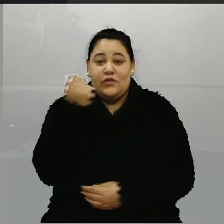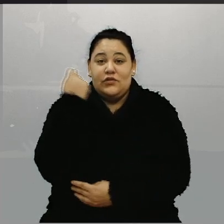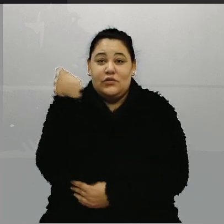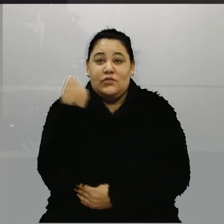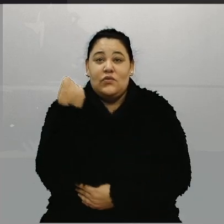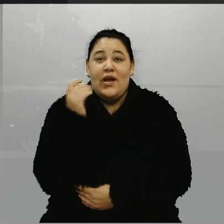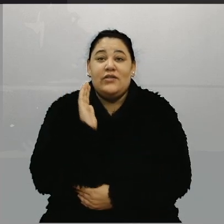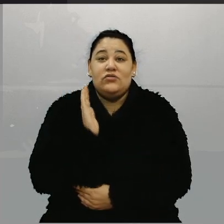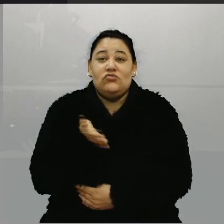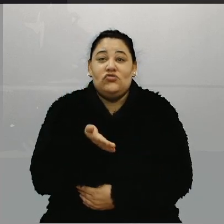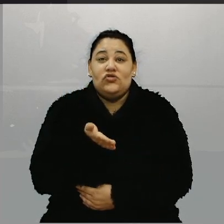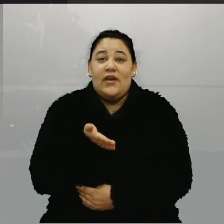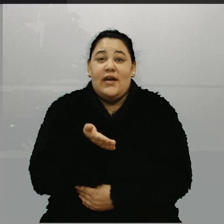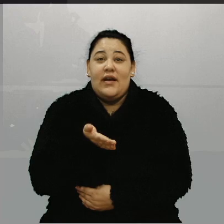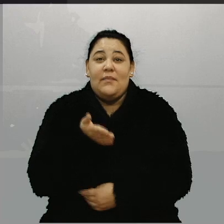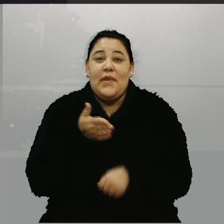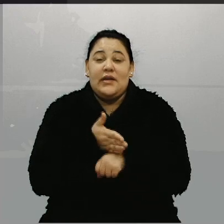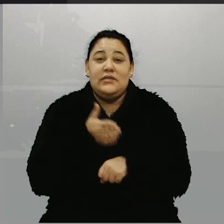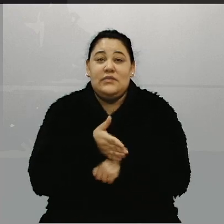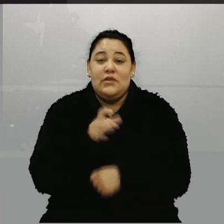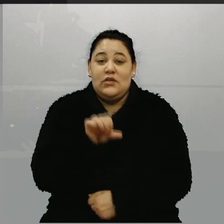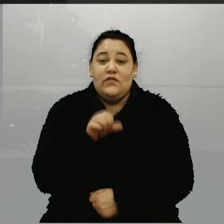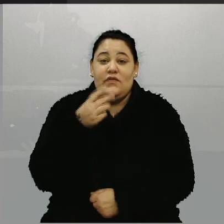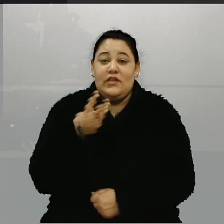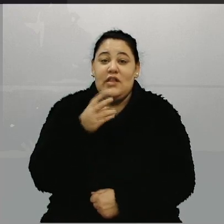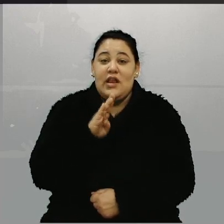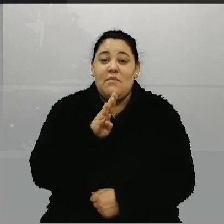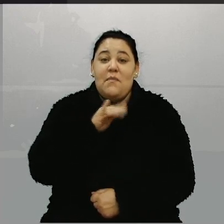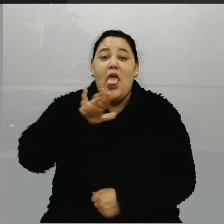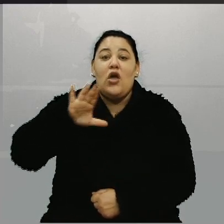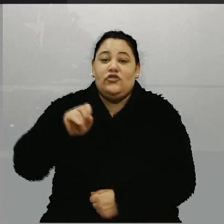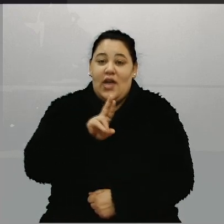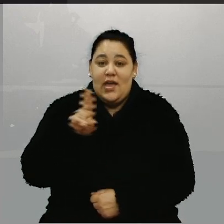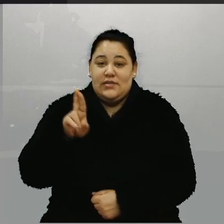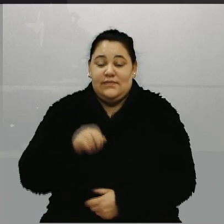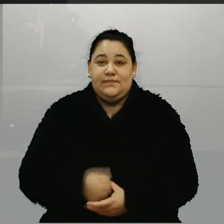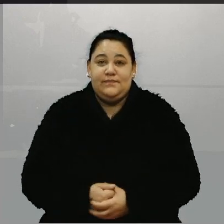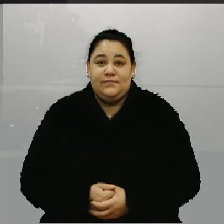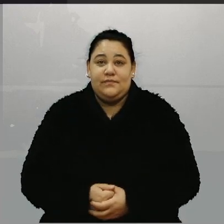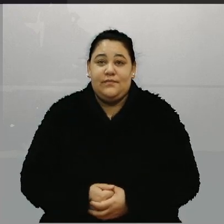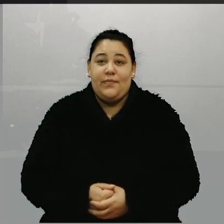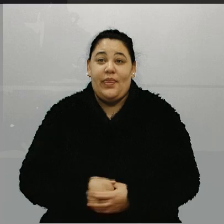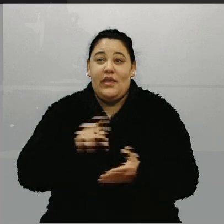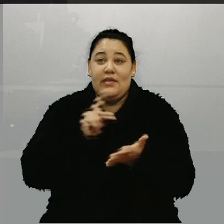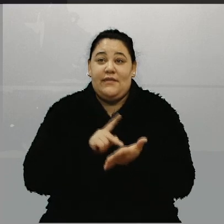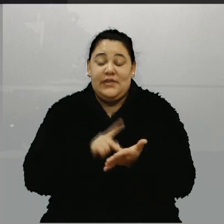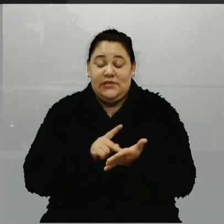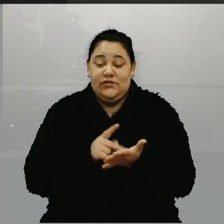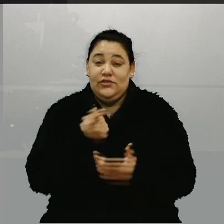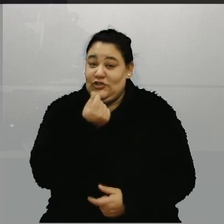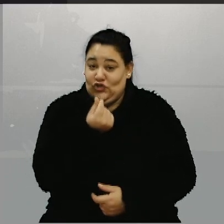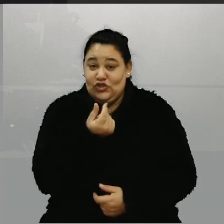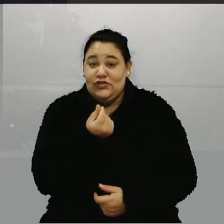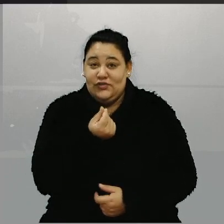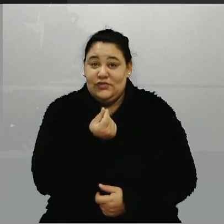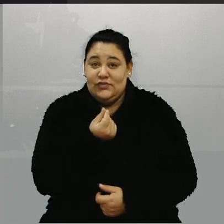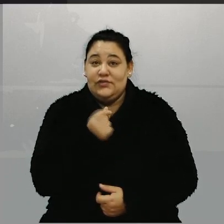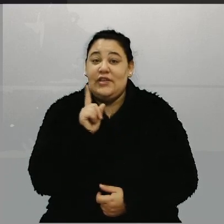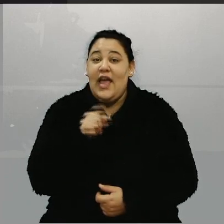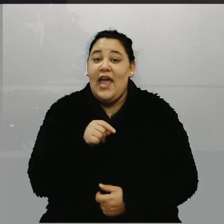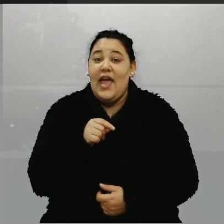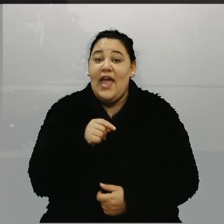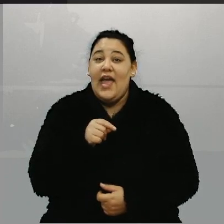inclui 93 bilhões de reais. Sendo que desses valores é dinheiro